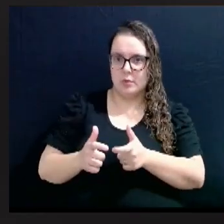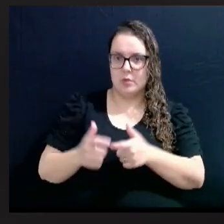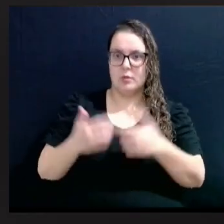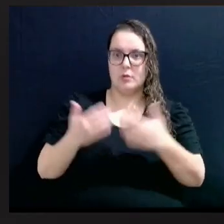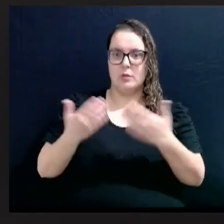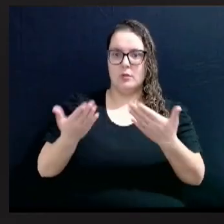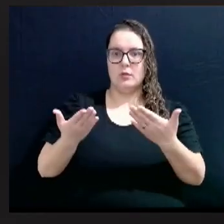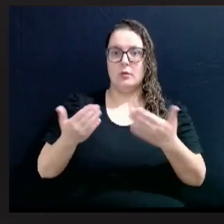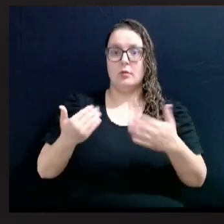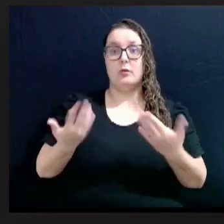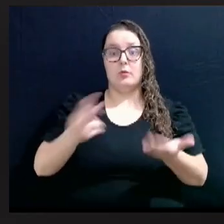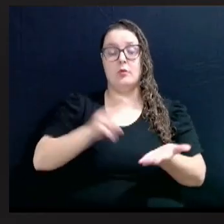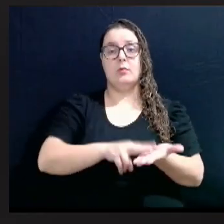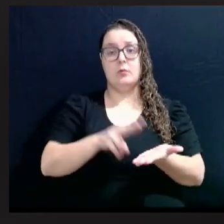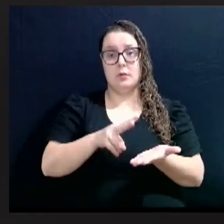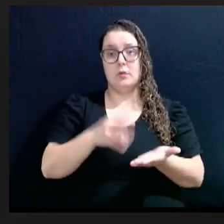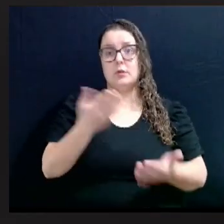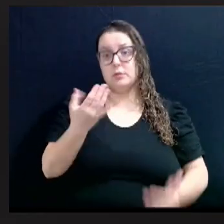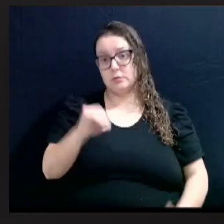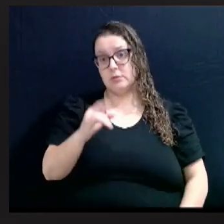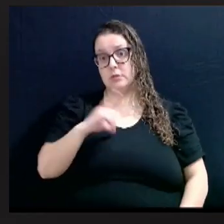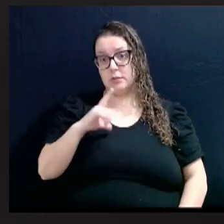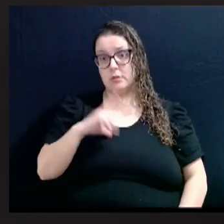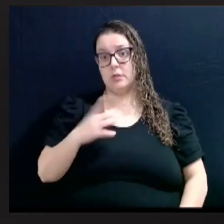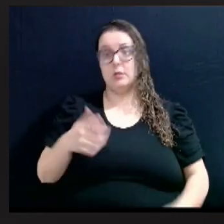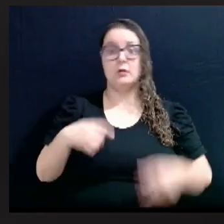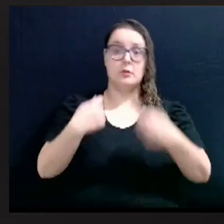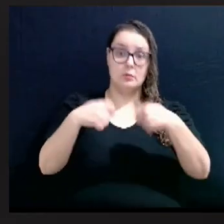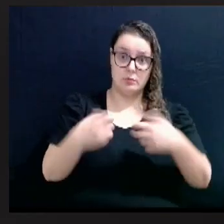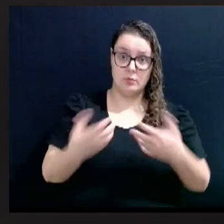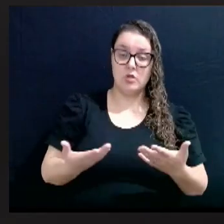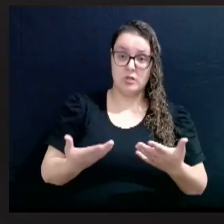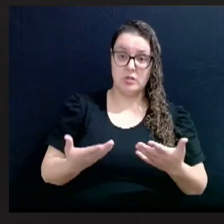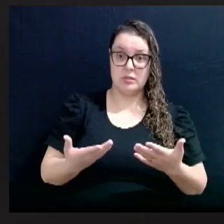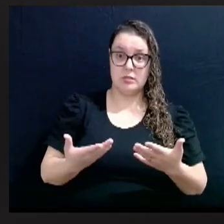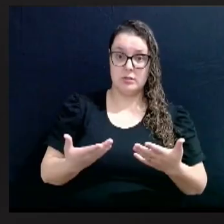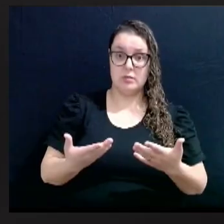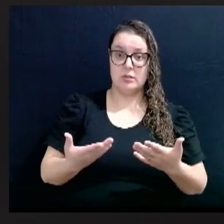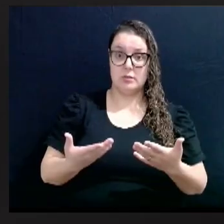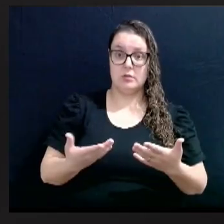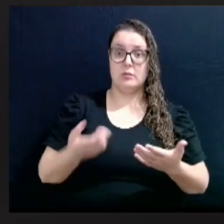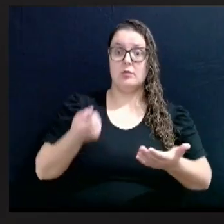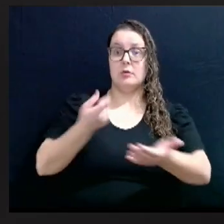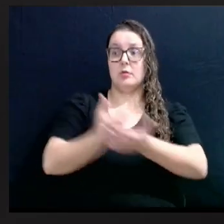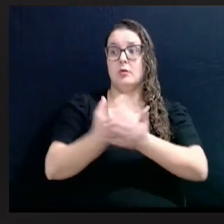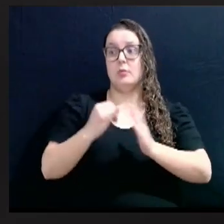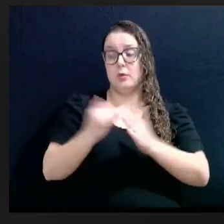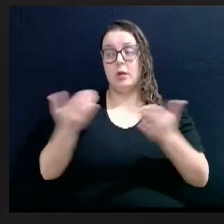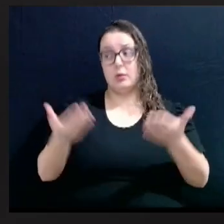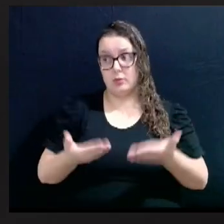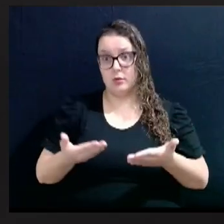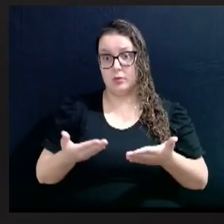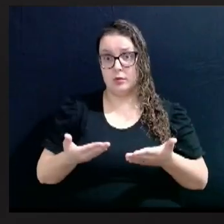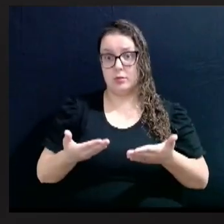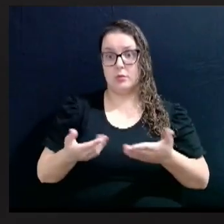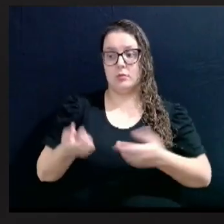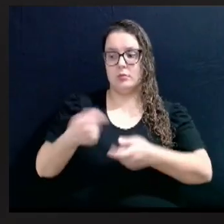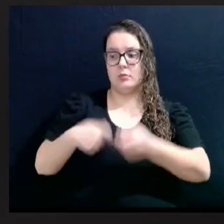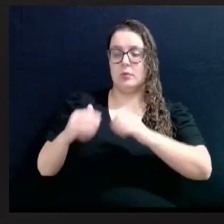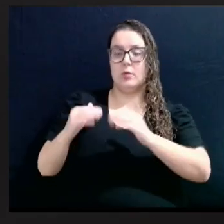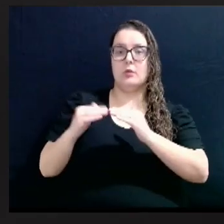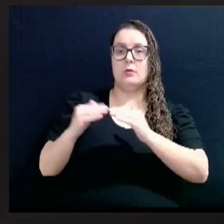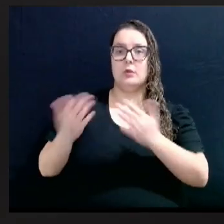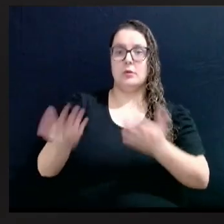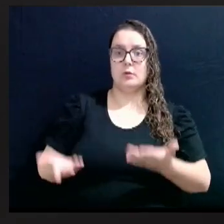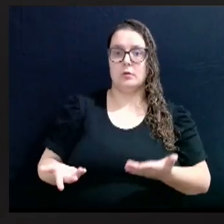vantagem que você tem se você precisa necessariamente comprar esse imóvel agora? Negociar. né? Que